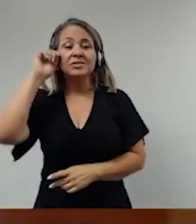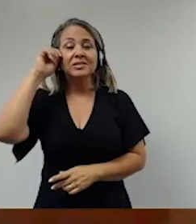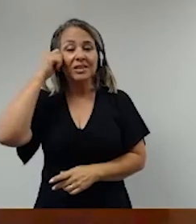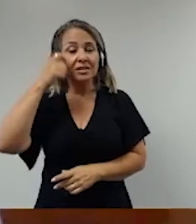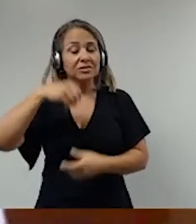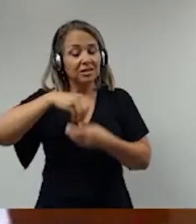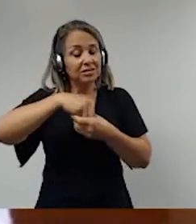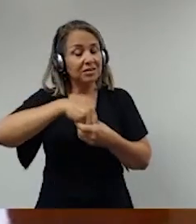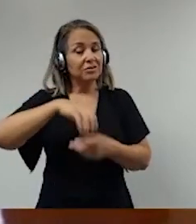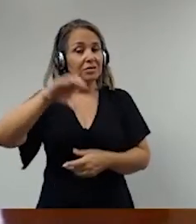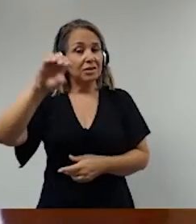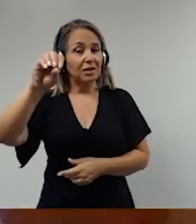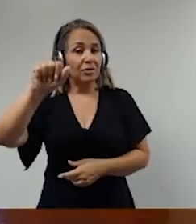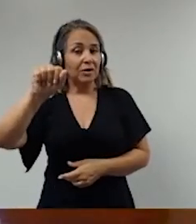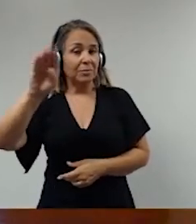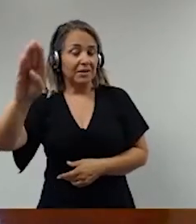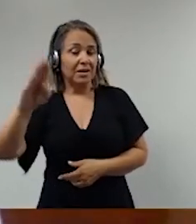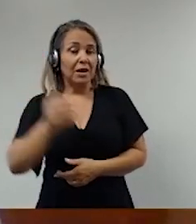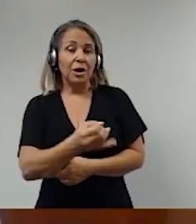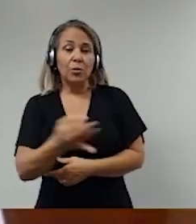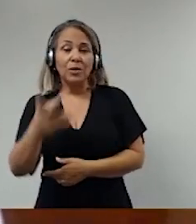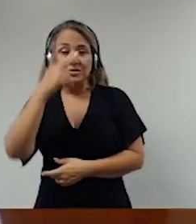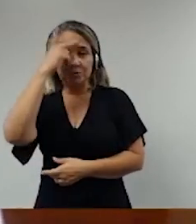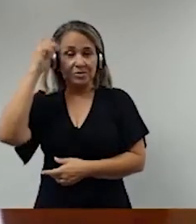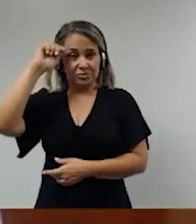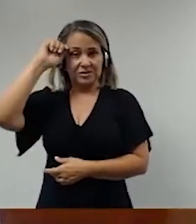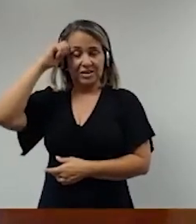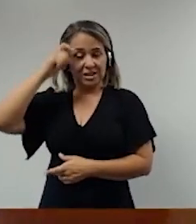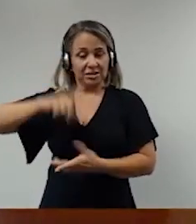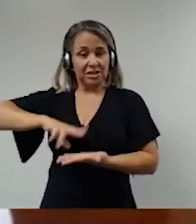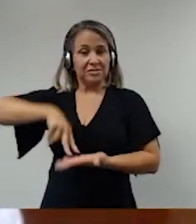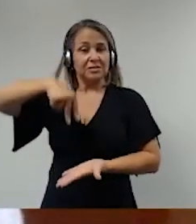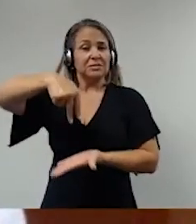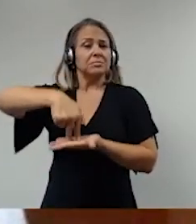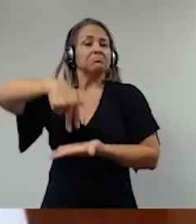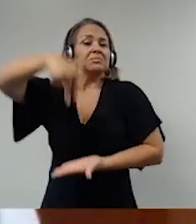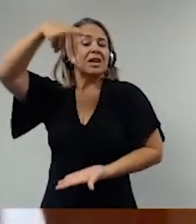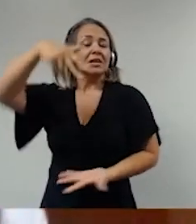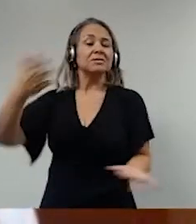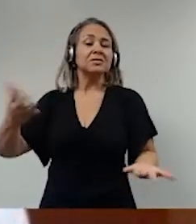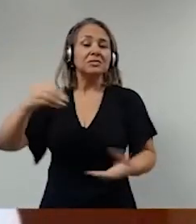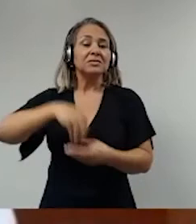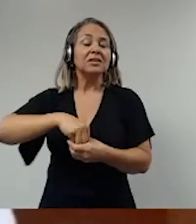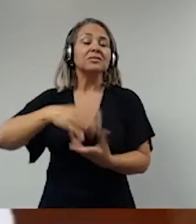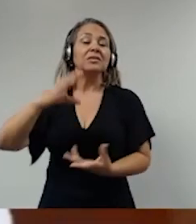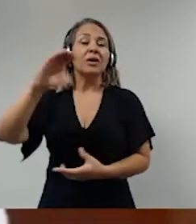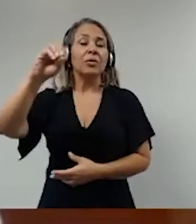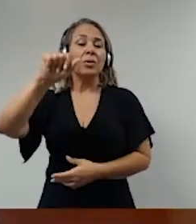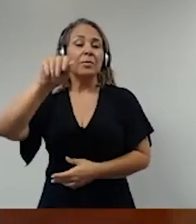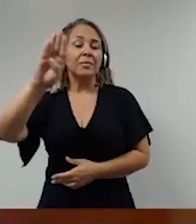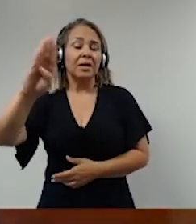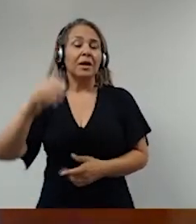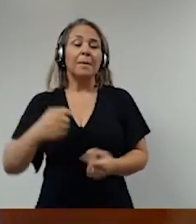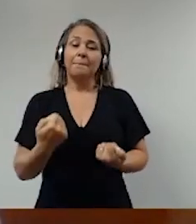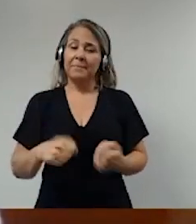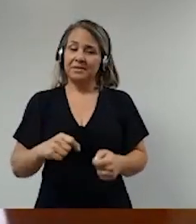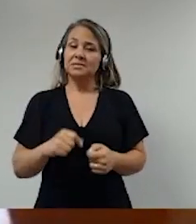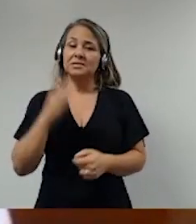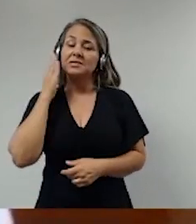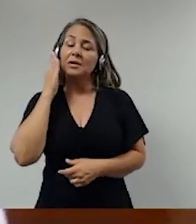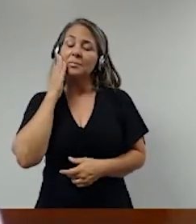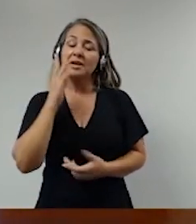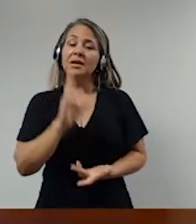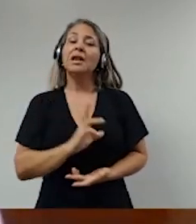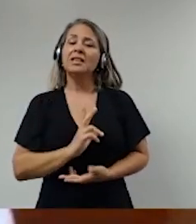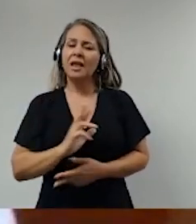na OAB? Quantas pessoas negras estão em posição de destaque na OAB? Então, essa é uma pergunta fundamental que tem que ser feita pela instituição no